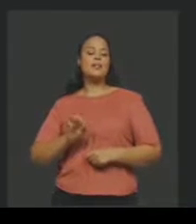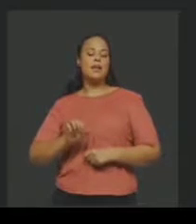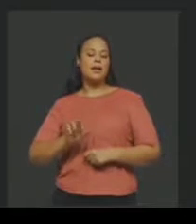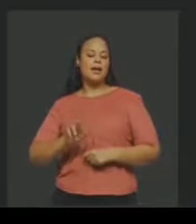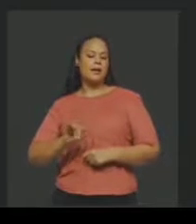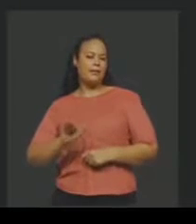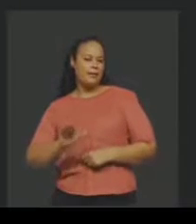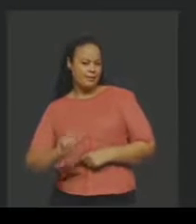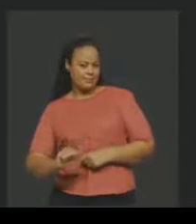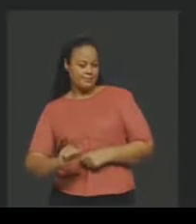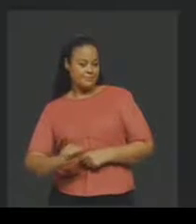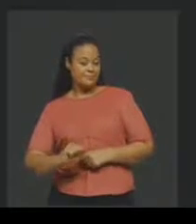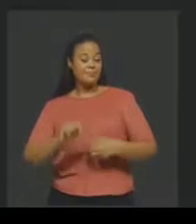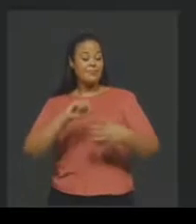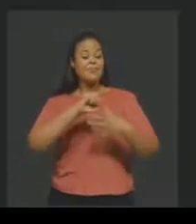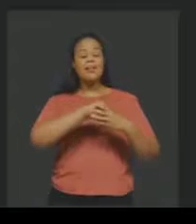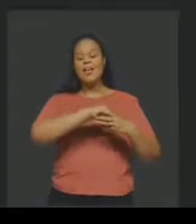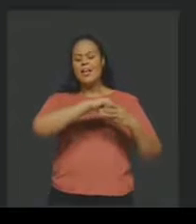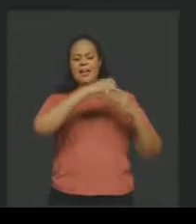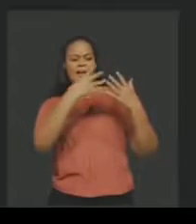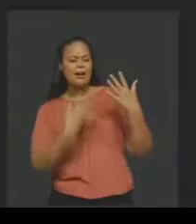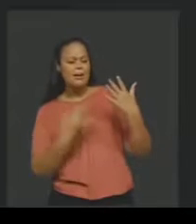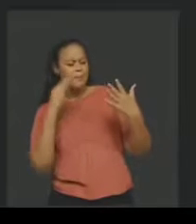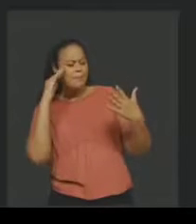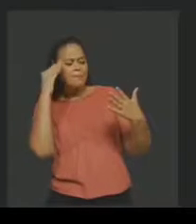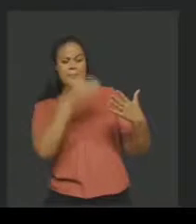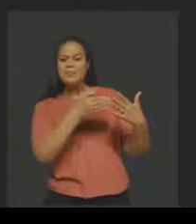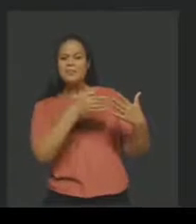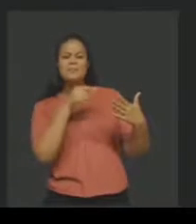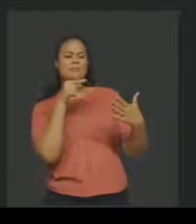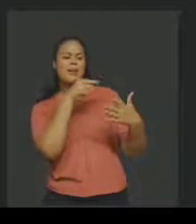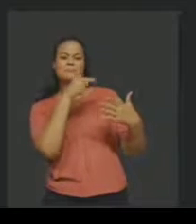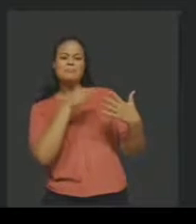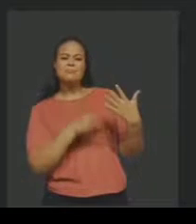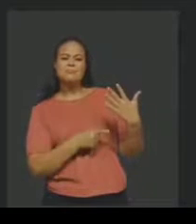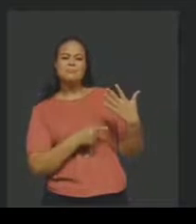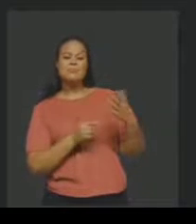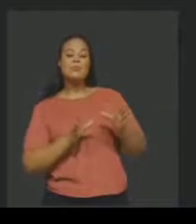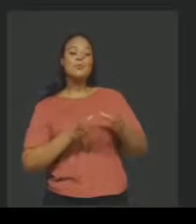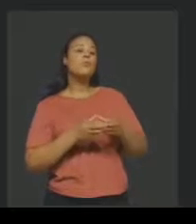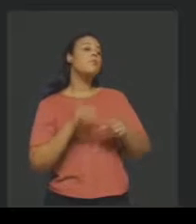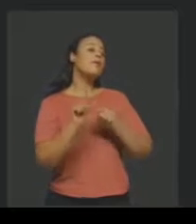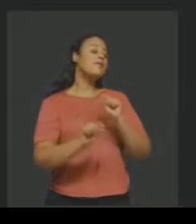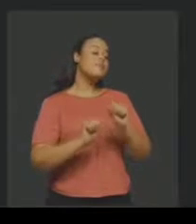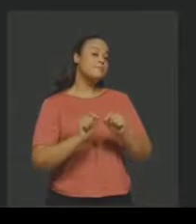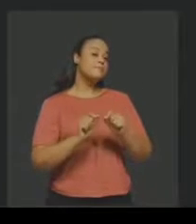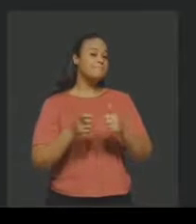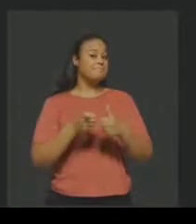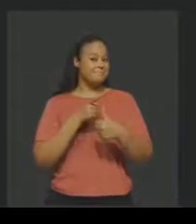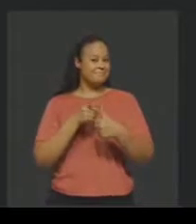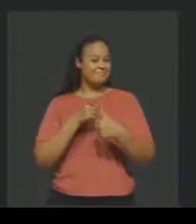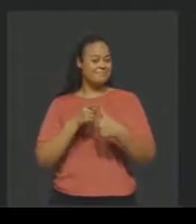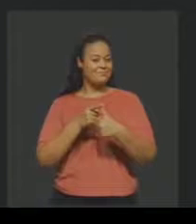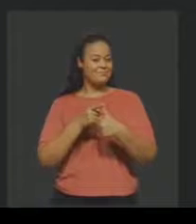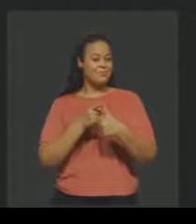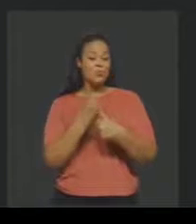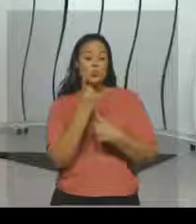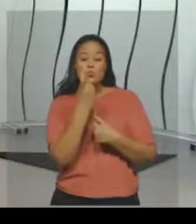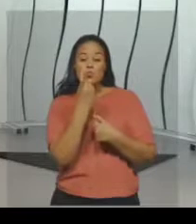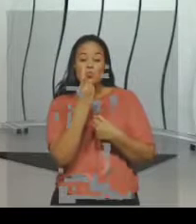Quais são as características principais, características gerais deste grupo? Primeiro, são